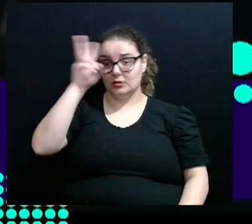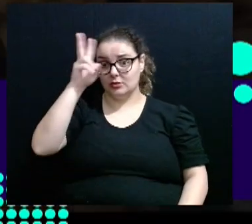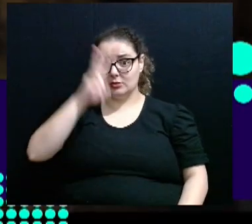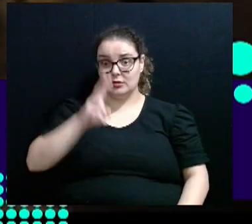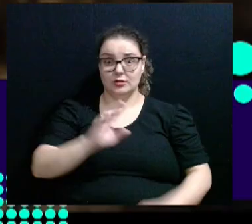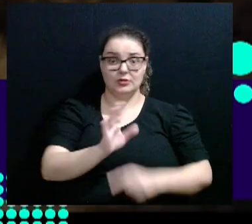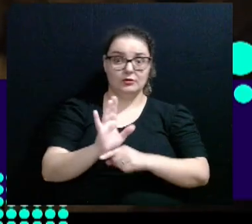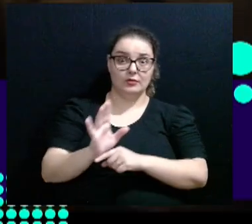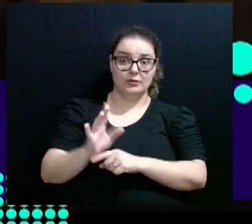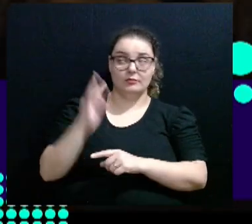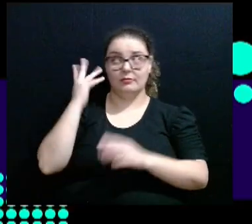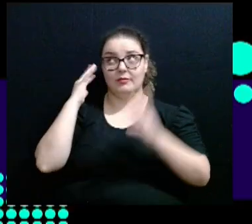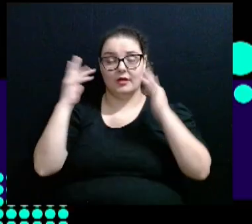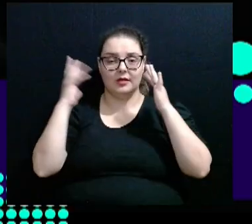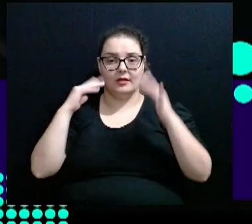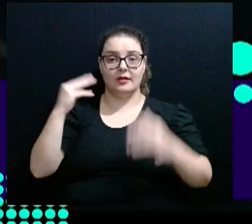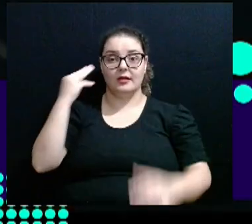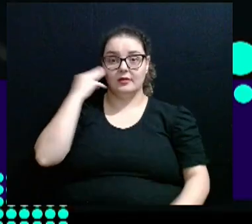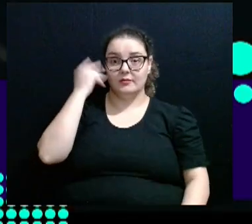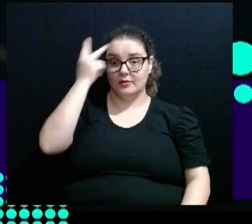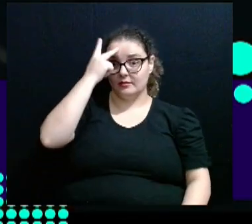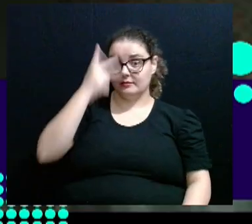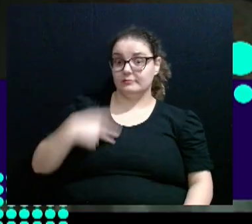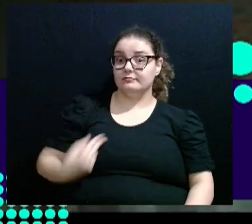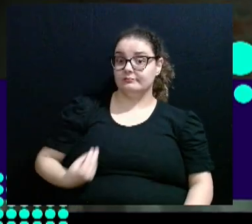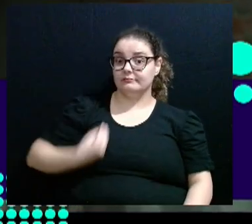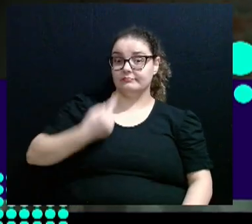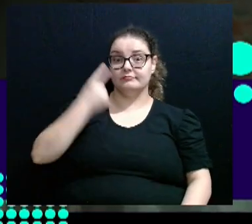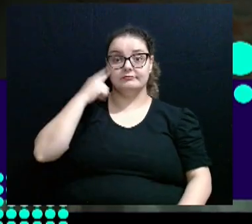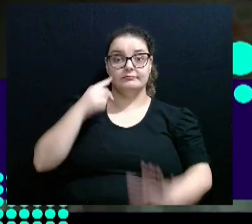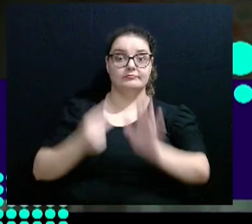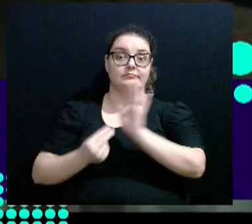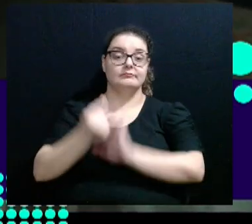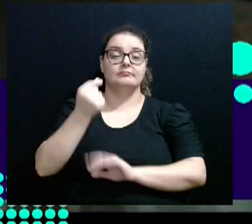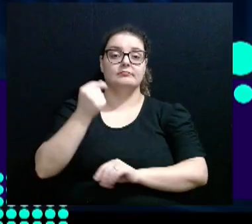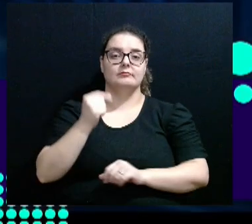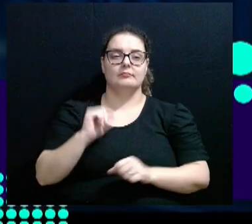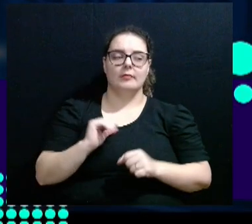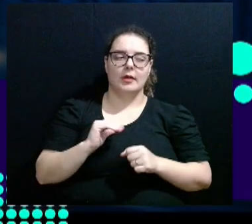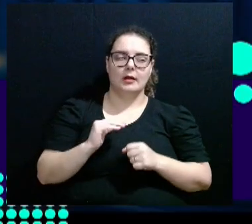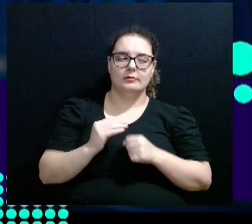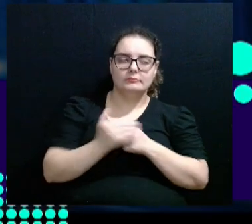sua própria vida, criando um refúgio de imaginação.